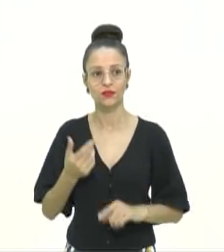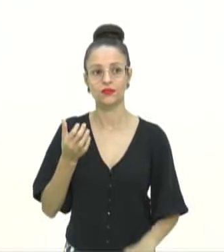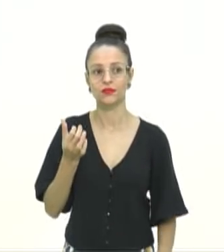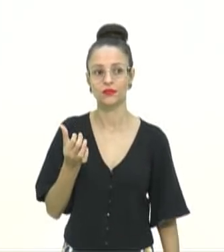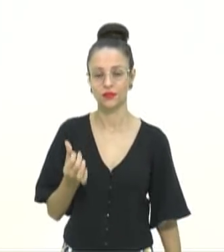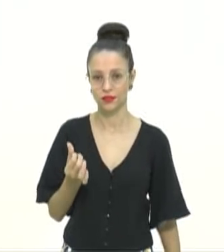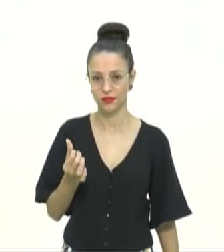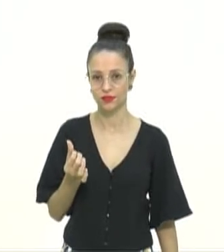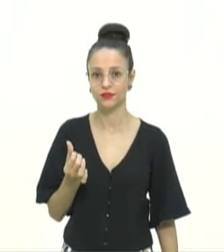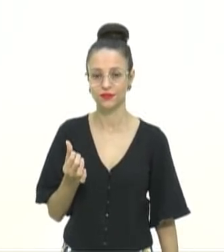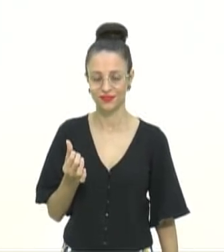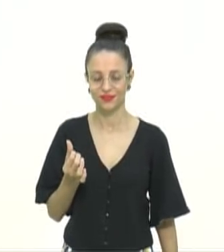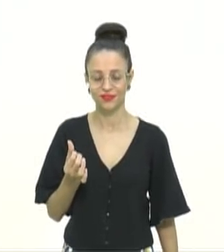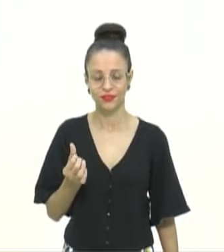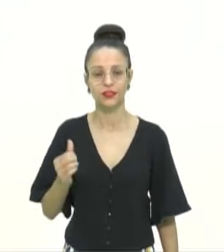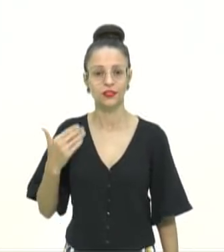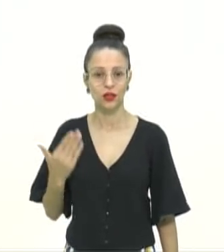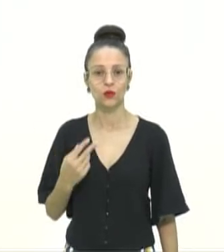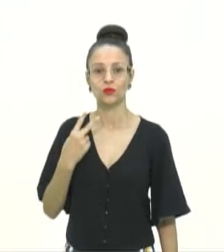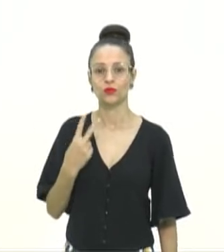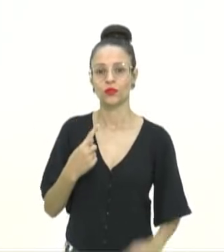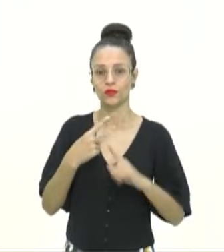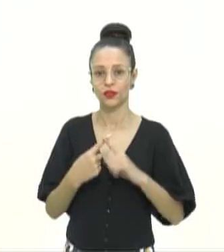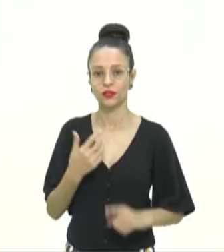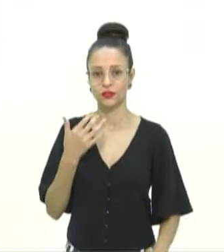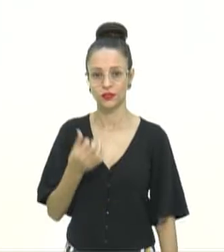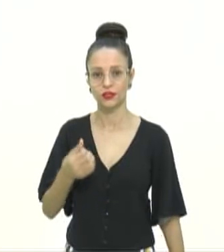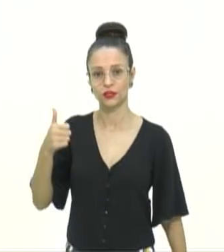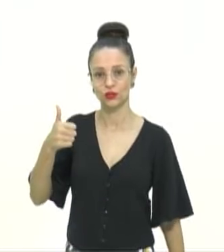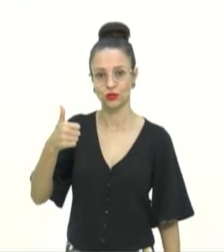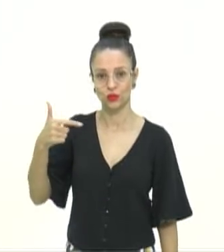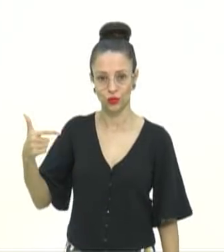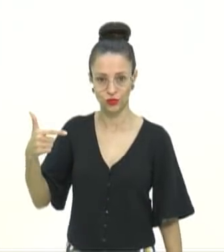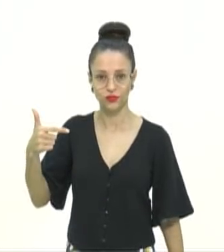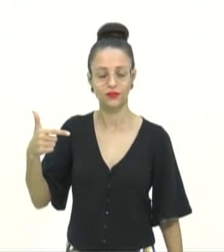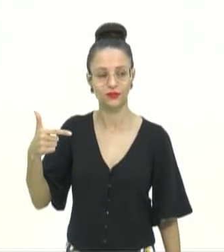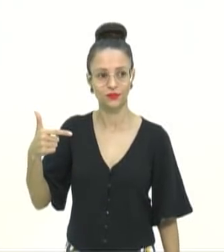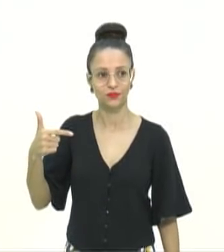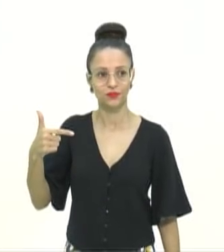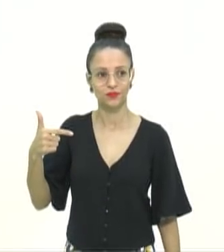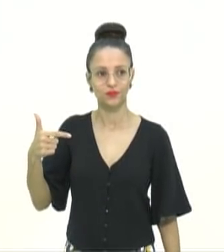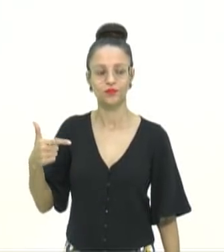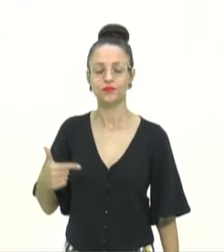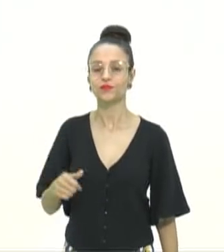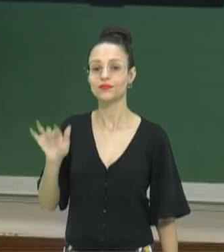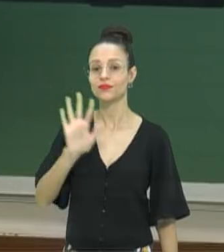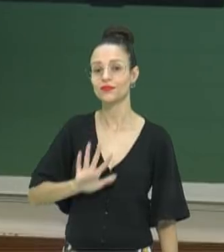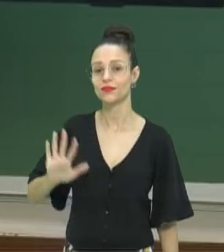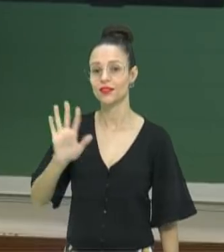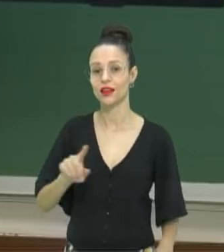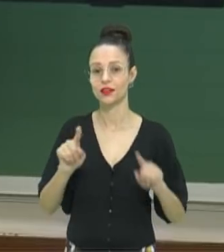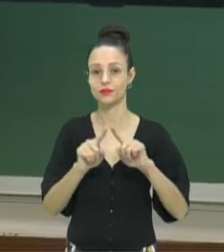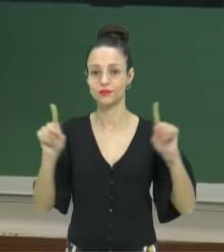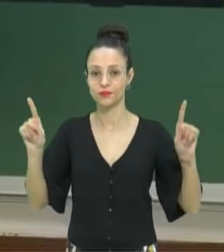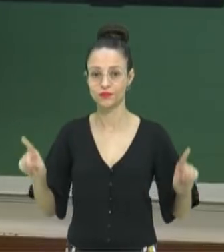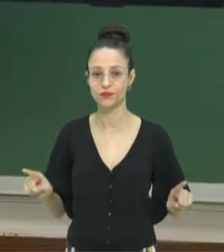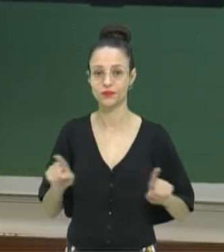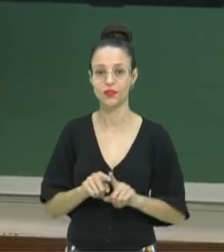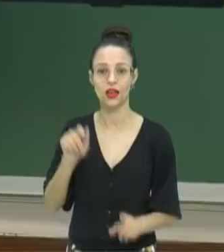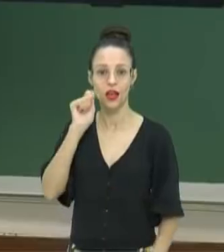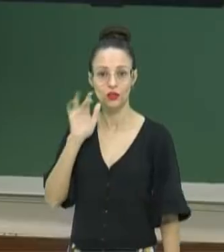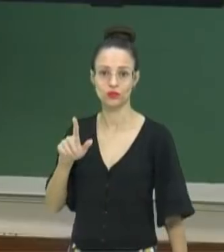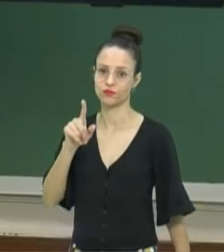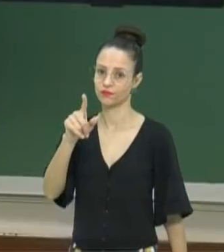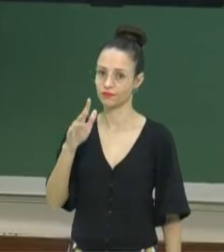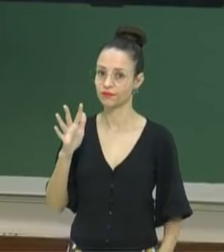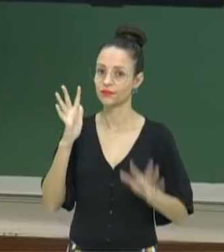é 6. Então, 2 vezes 6, 12. E a área do retângulo azul? E é aqui que você tem que